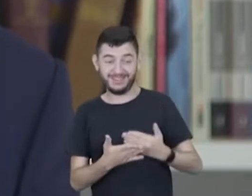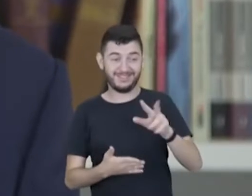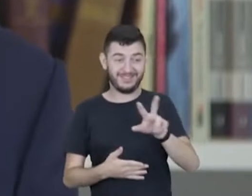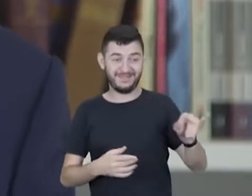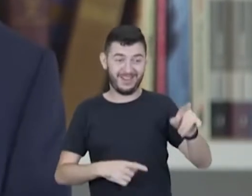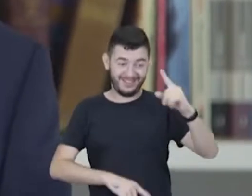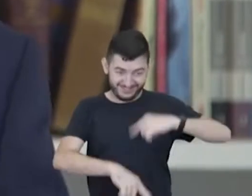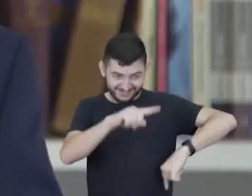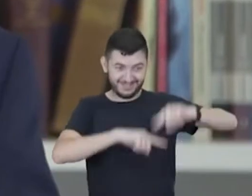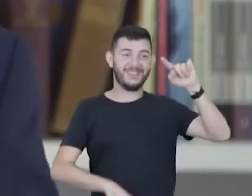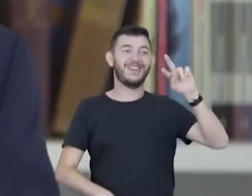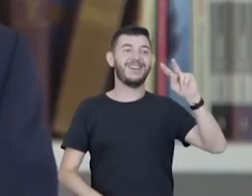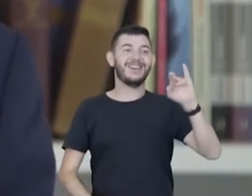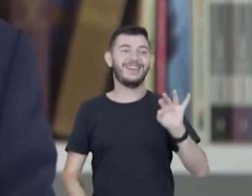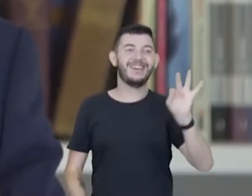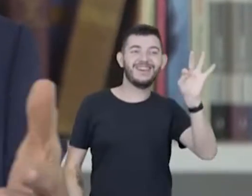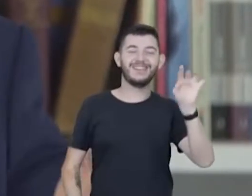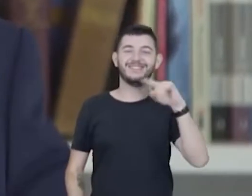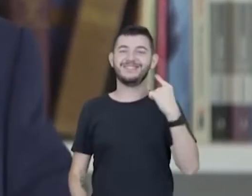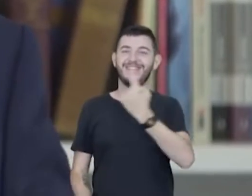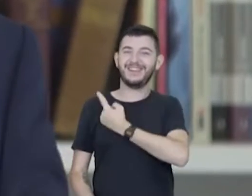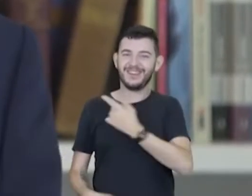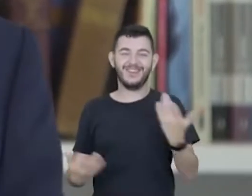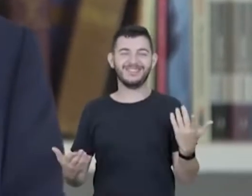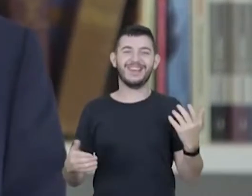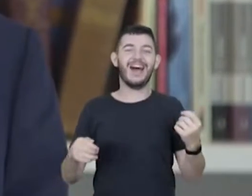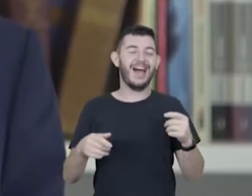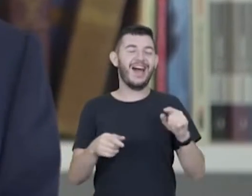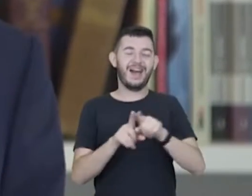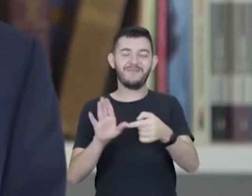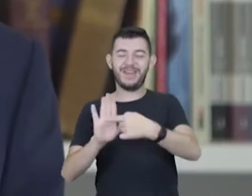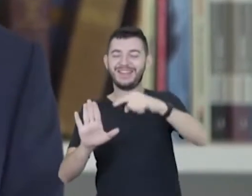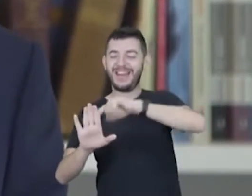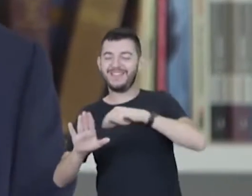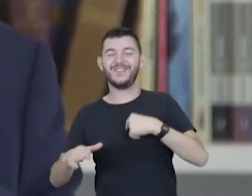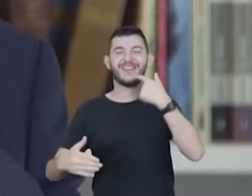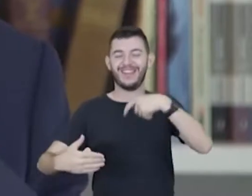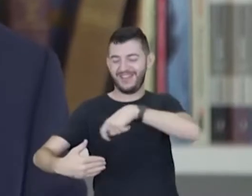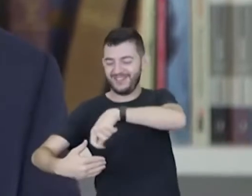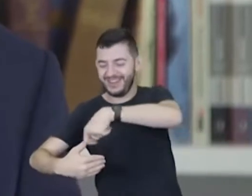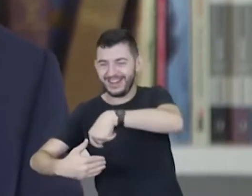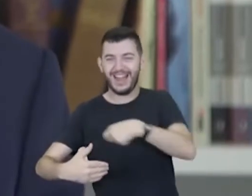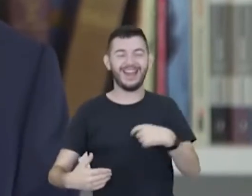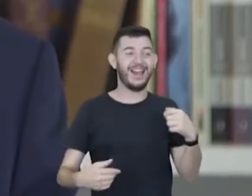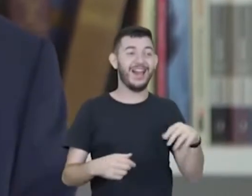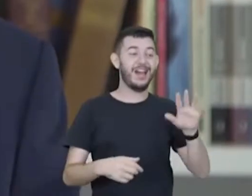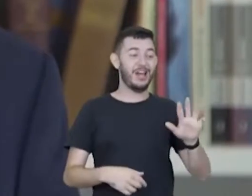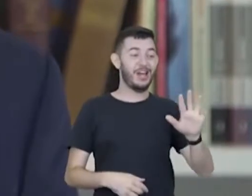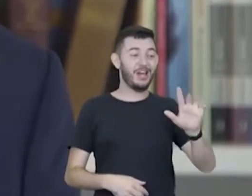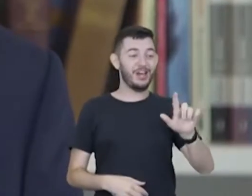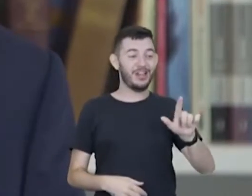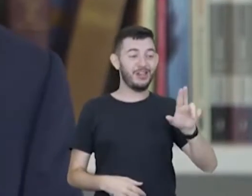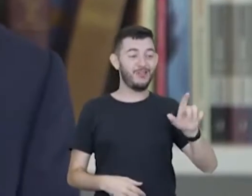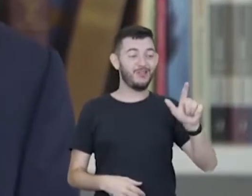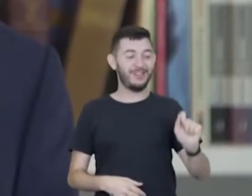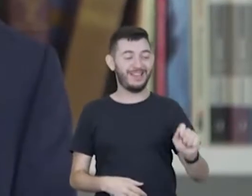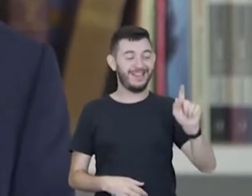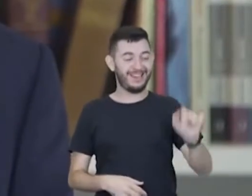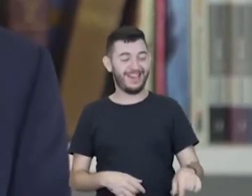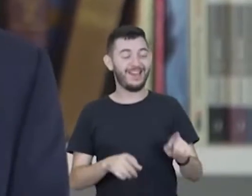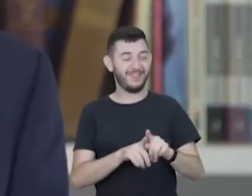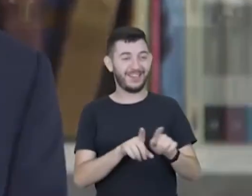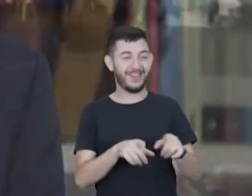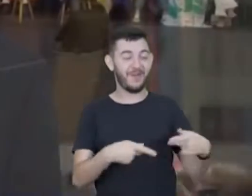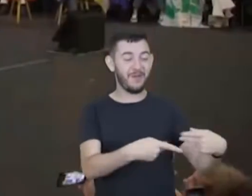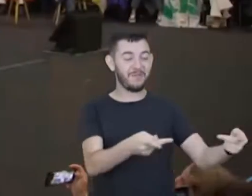culinária quero lhe dizer perante toda a sociedade brasileira muito obrigado